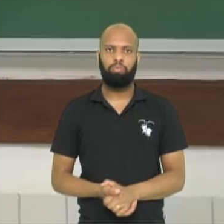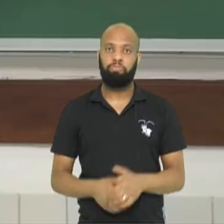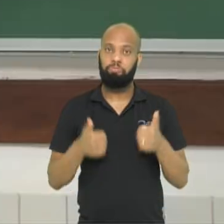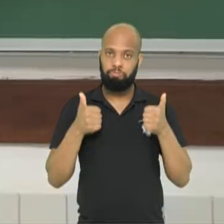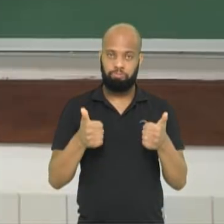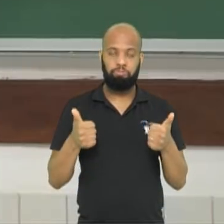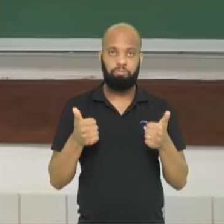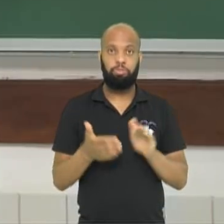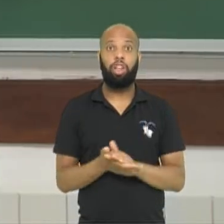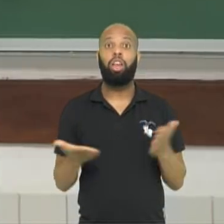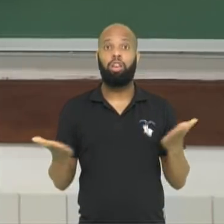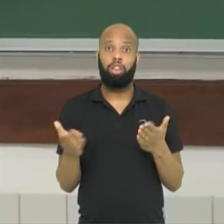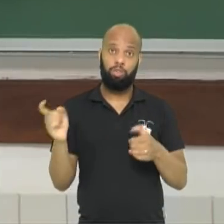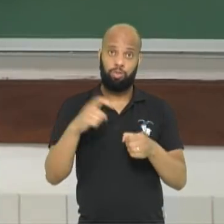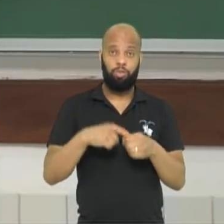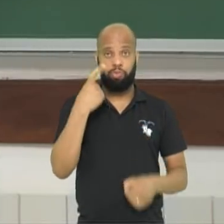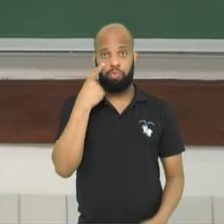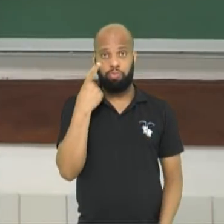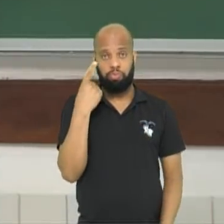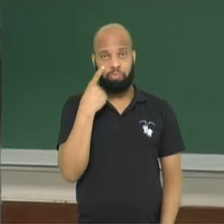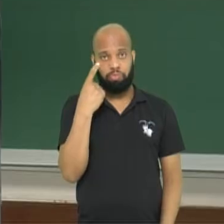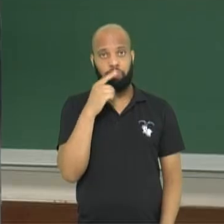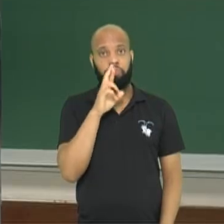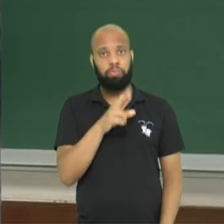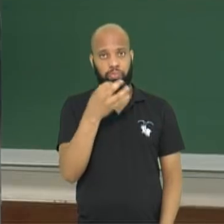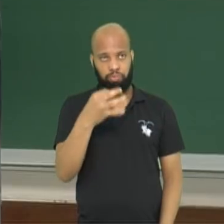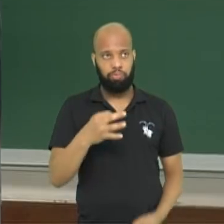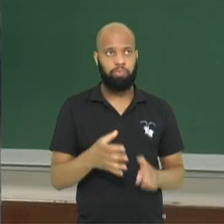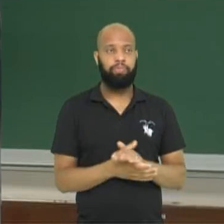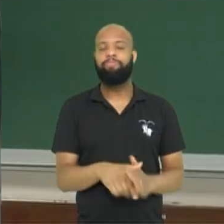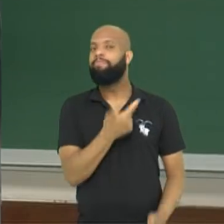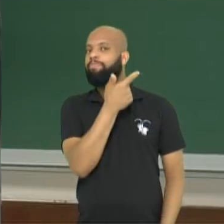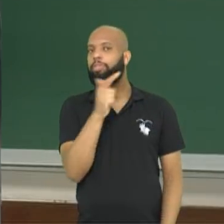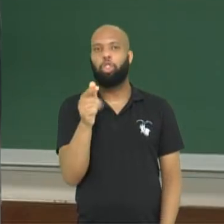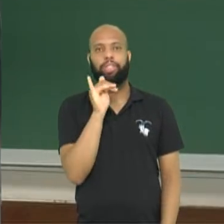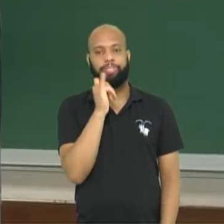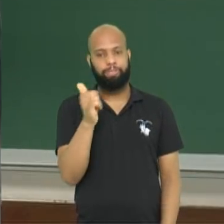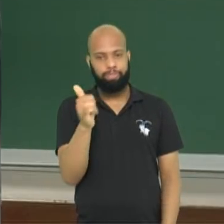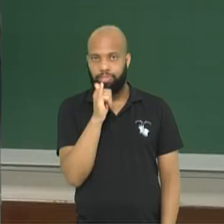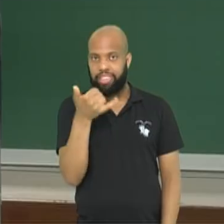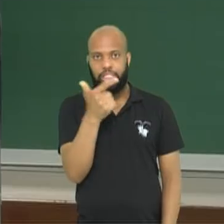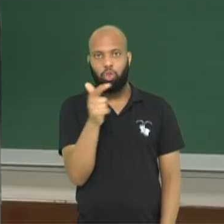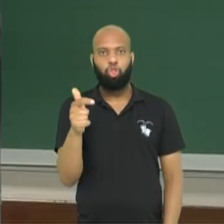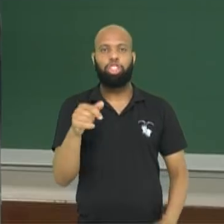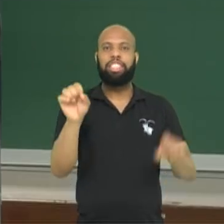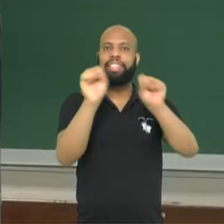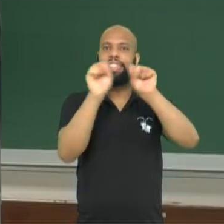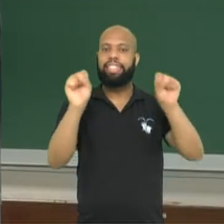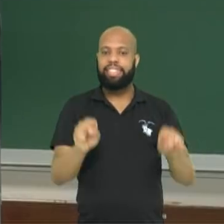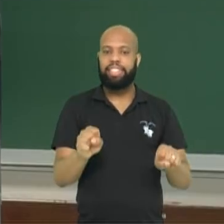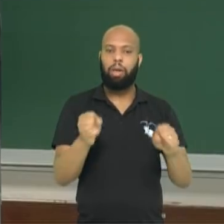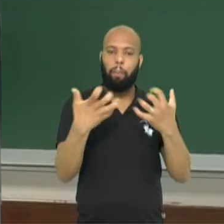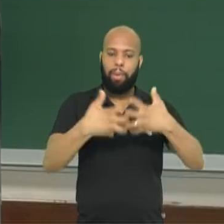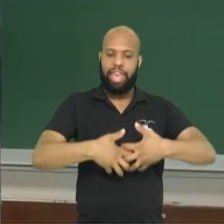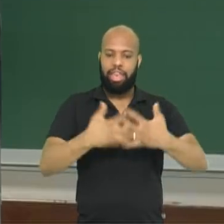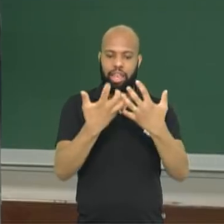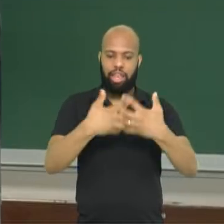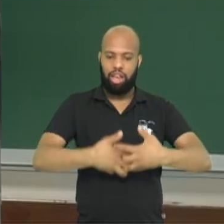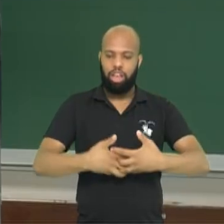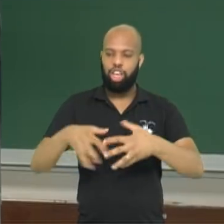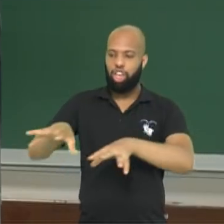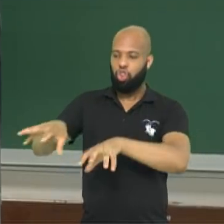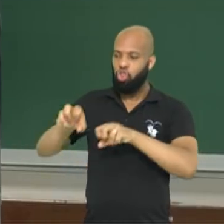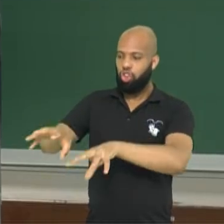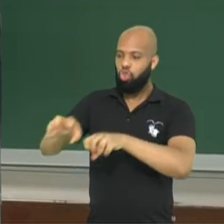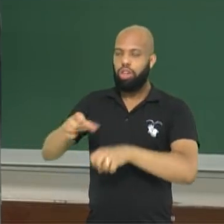Vamos lá, 8º ano, estamos de volta, vamos à correção aí, né? Então, sem energia elétrica, sem nenhum sistema mecânico, elétrico, para fazer o bombeamento